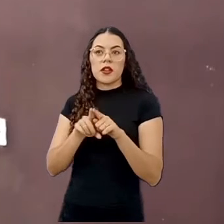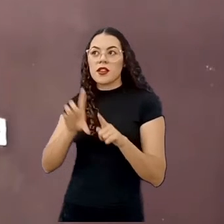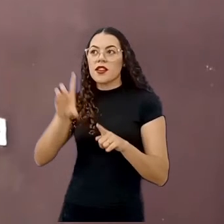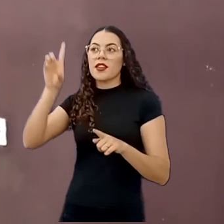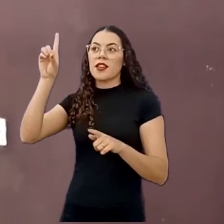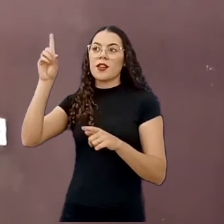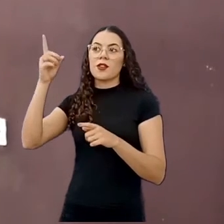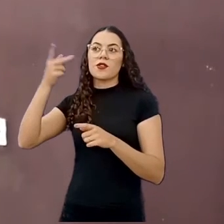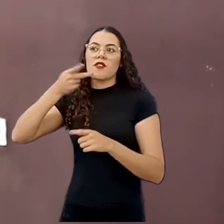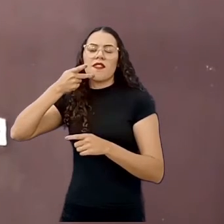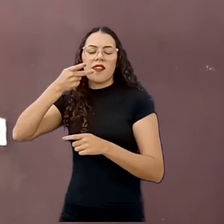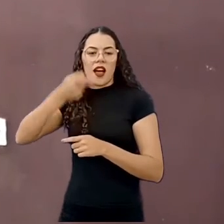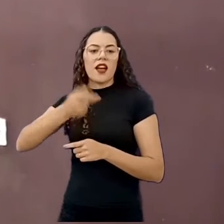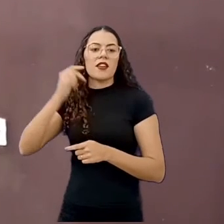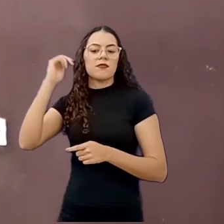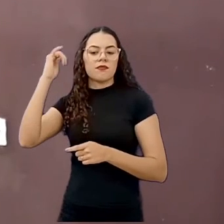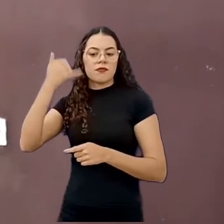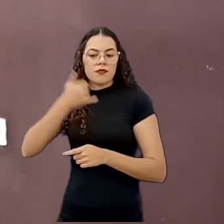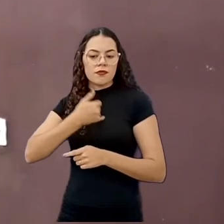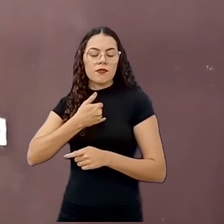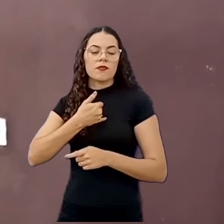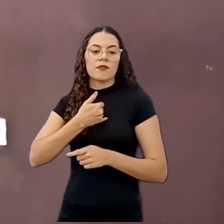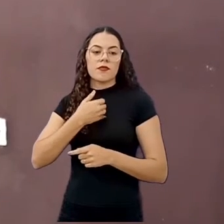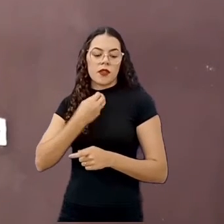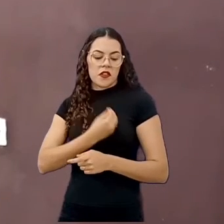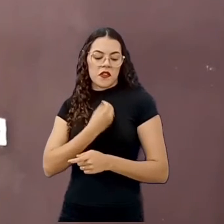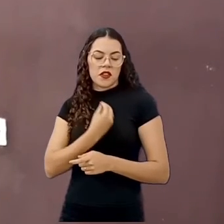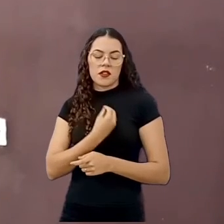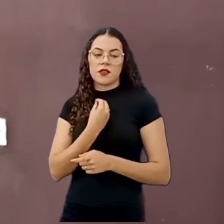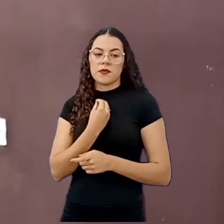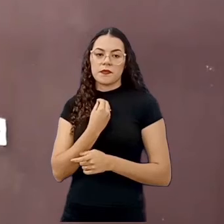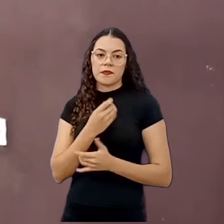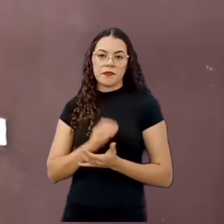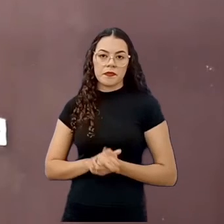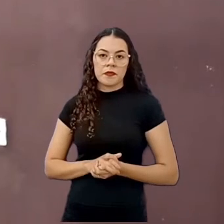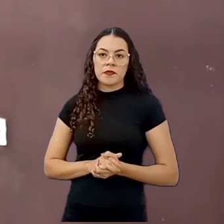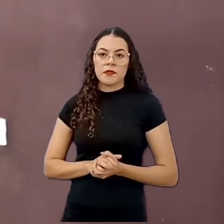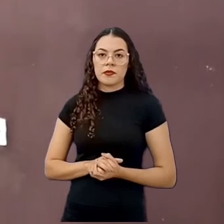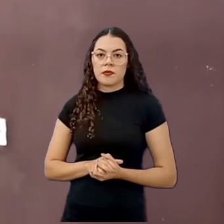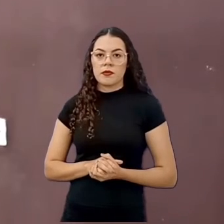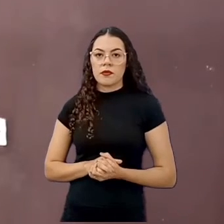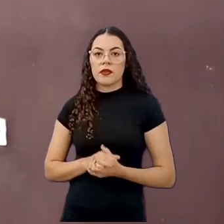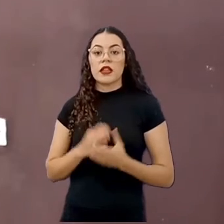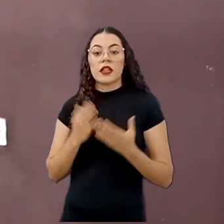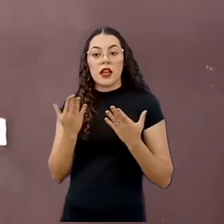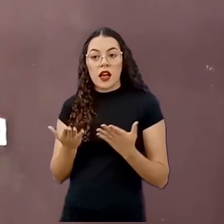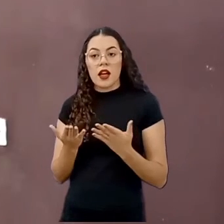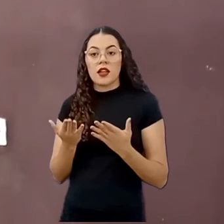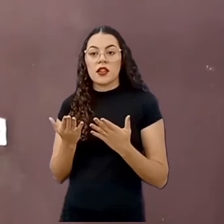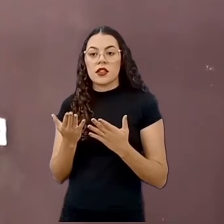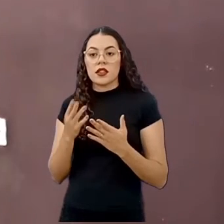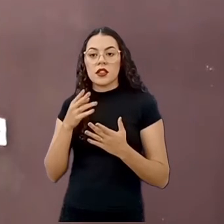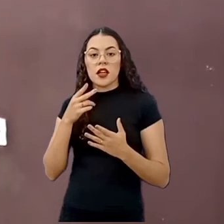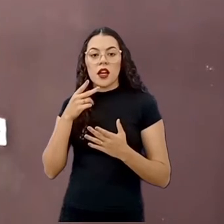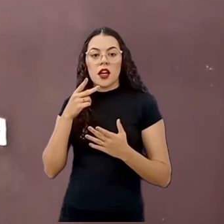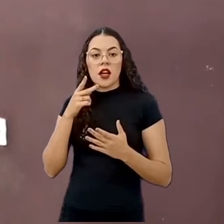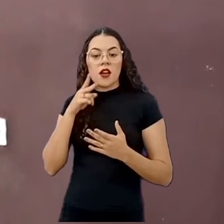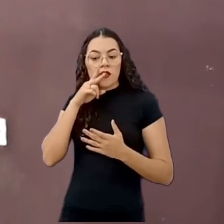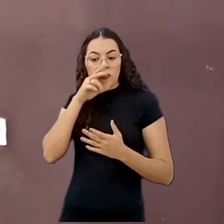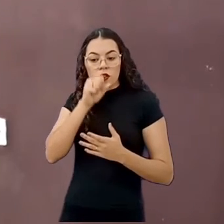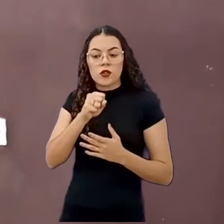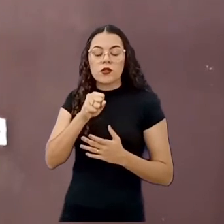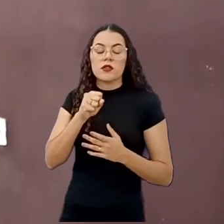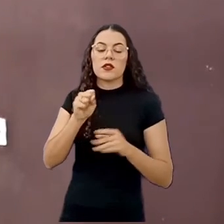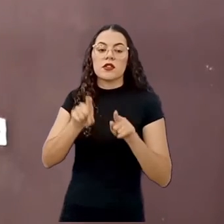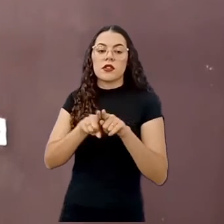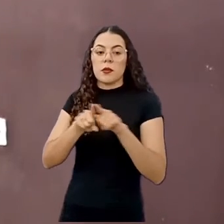nos fala em orientação para as nossas vidas. E a partir do momento que eles fossem fortalecidos no poder de Deus e não